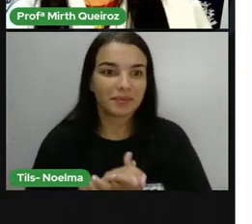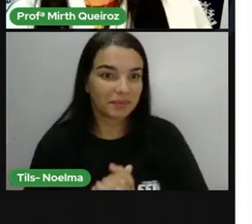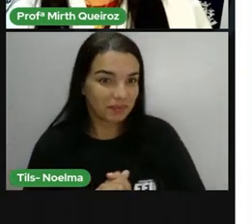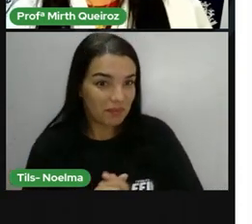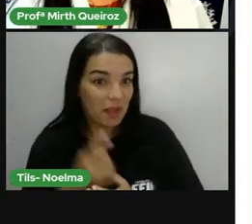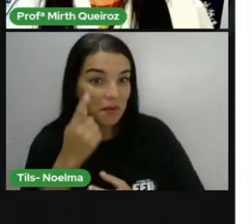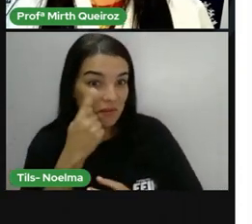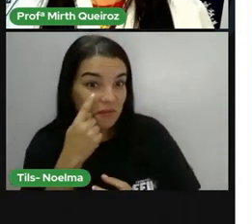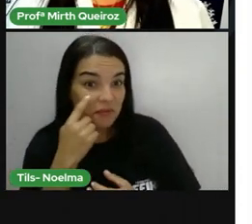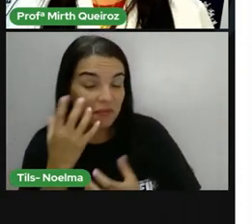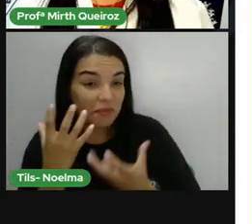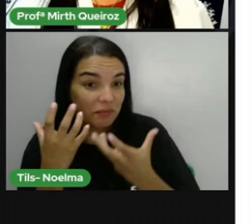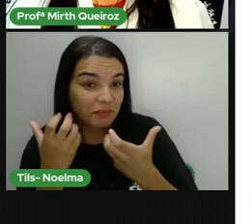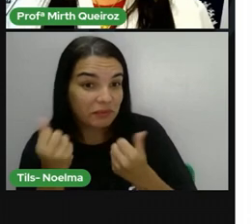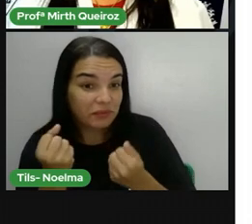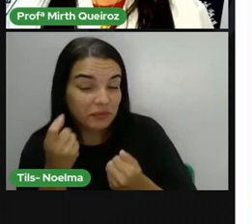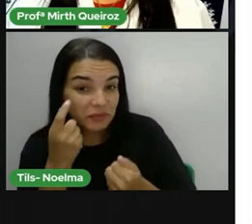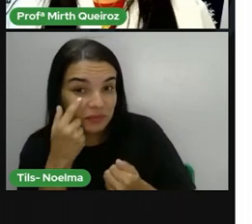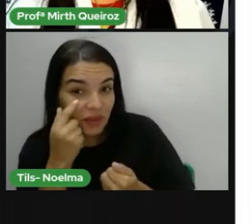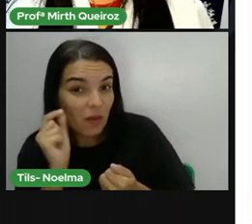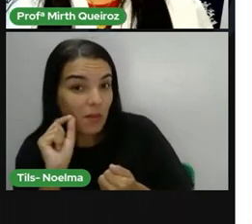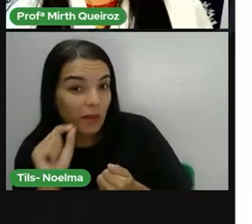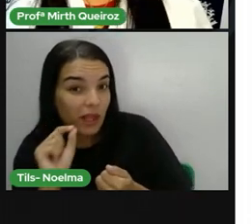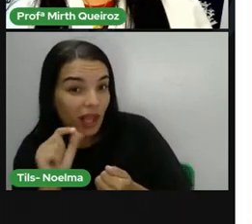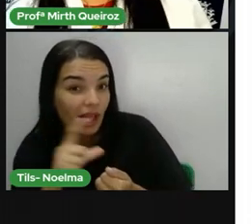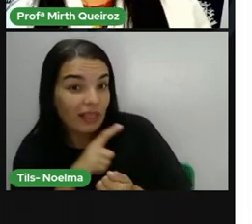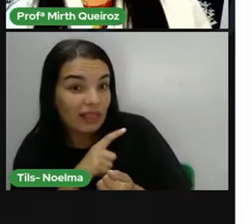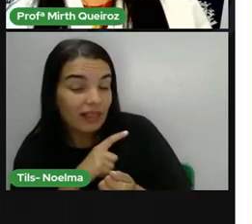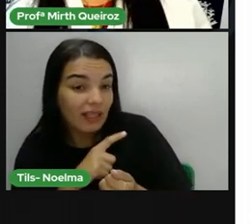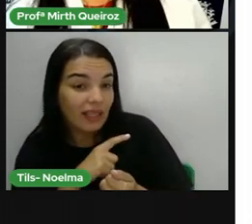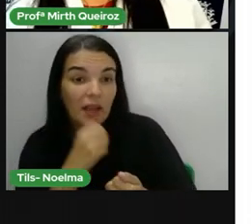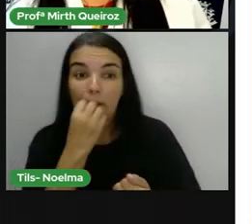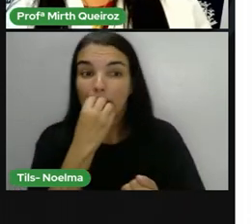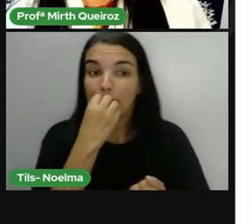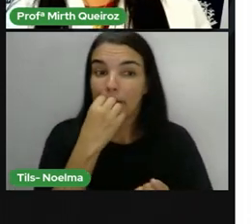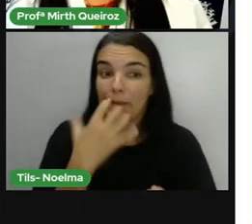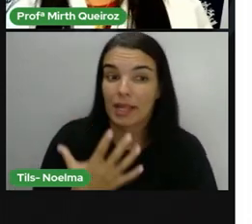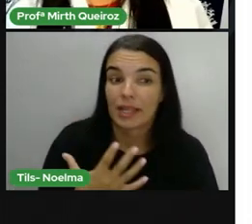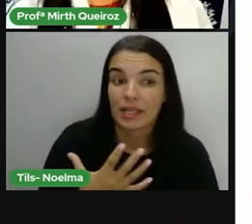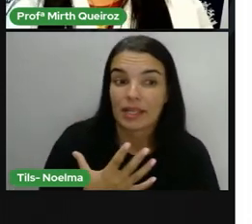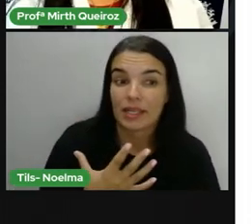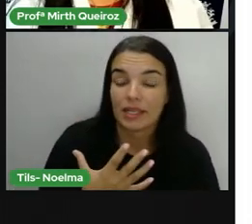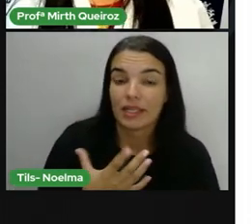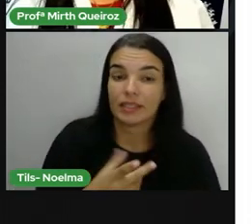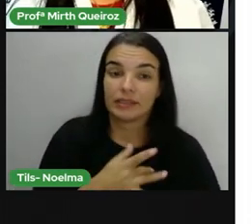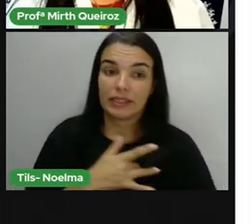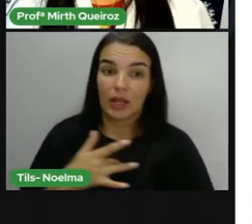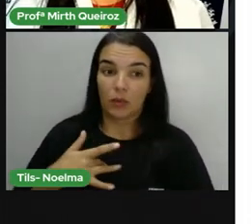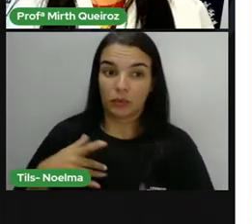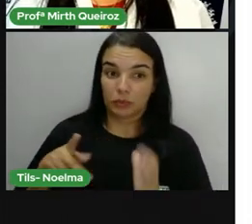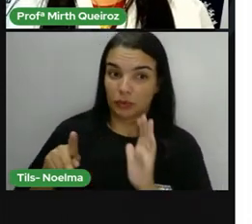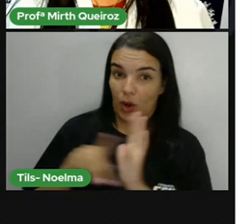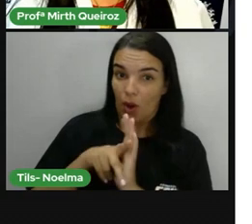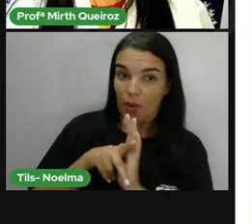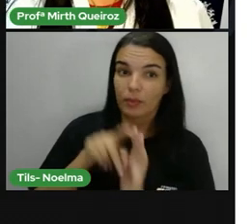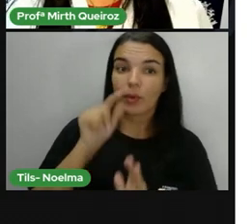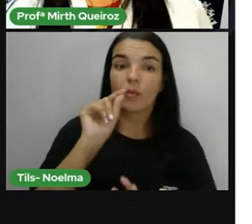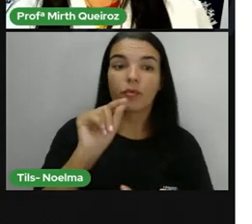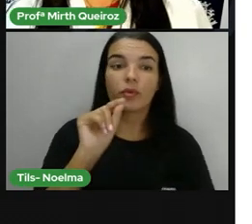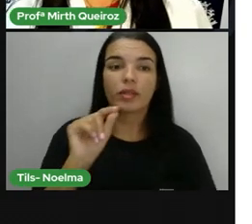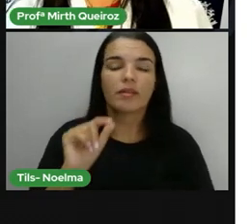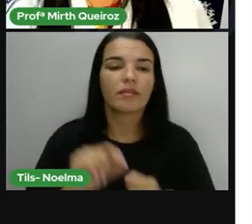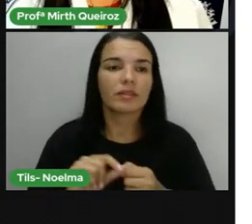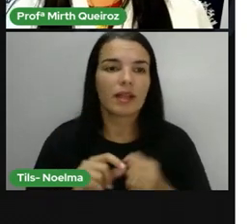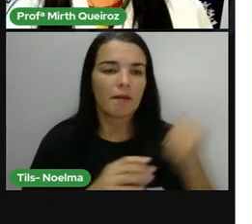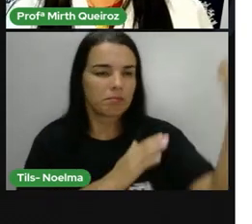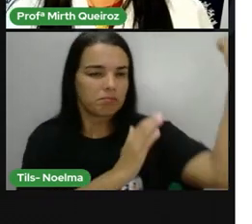alguns benefícios que são fisiológicos e outros psicológicos e sociais. Por exemplo, os fisiológicos: